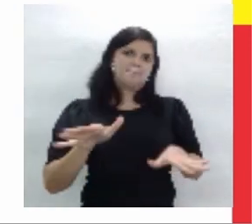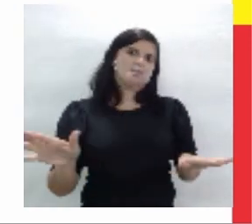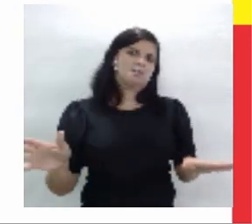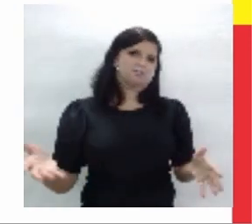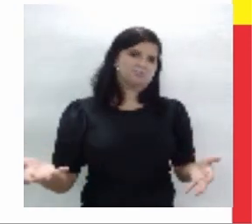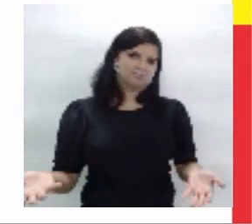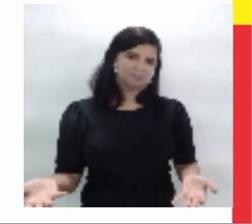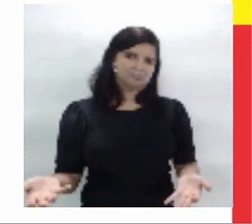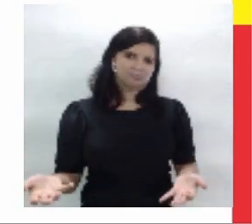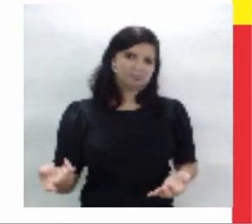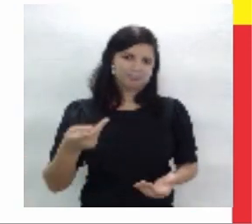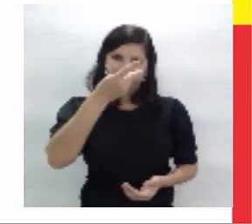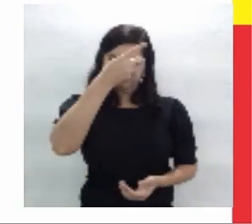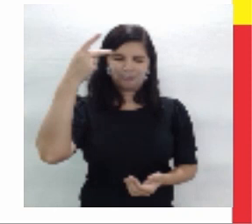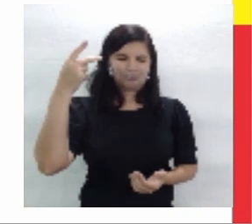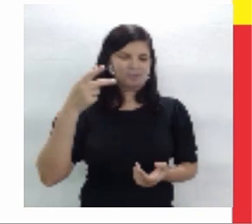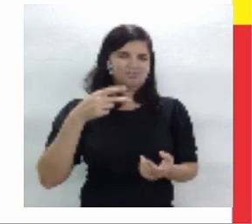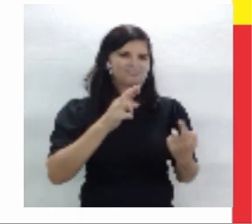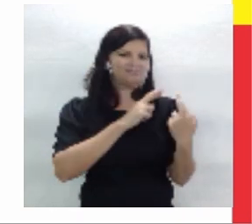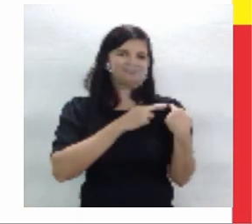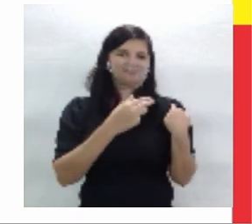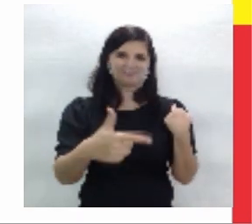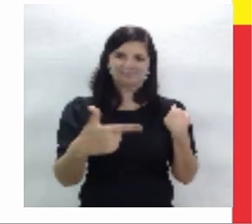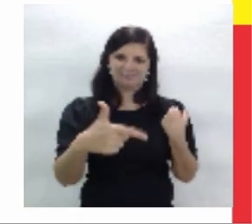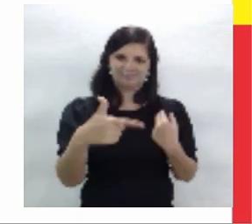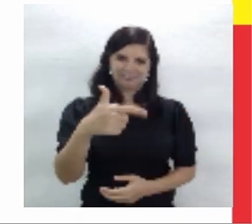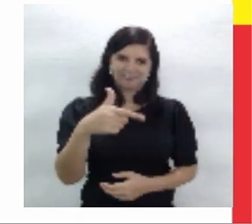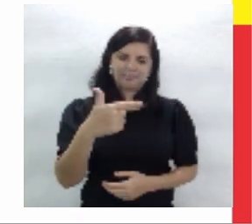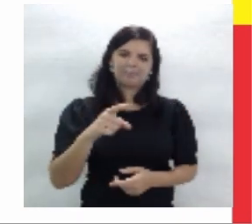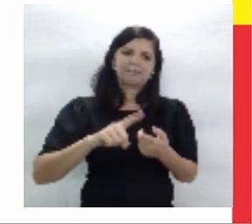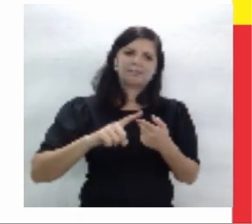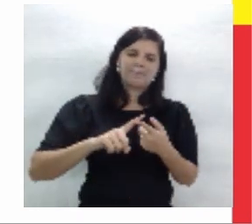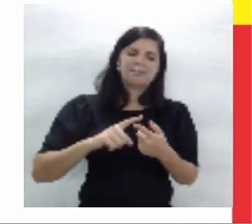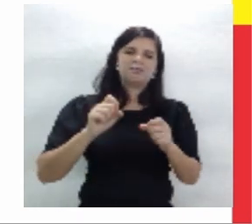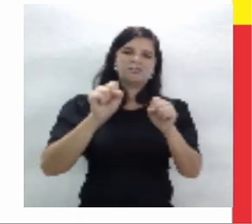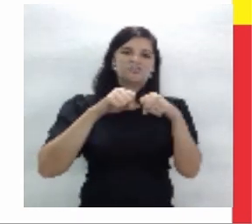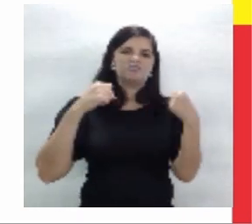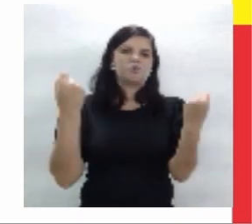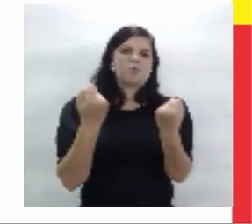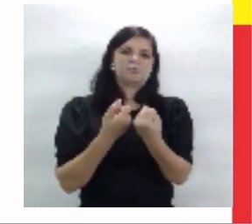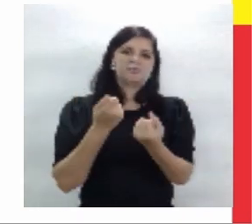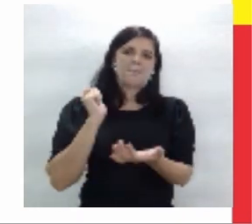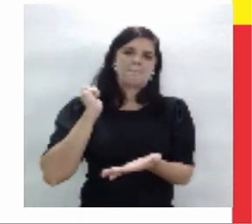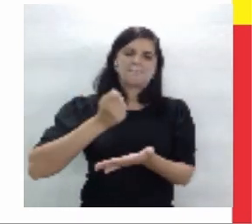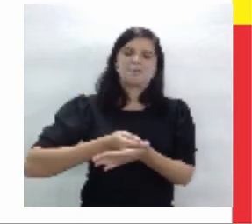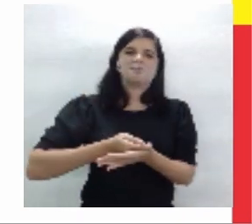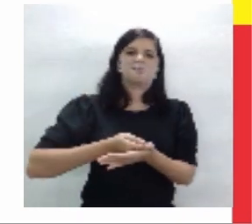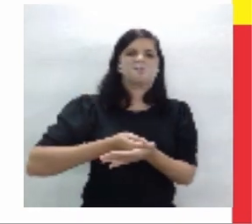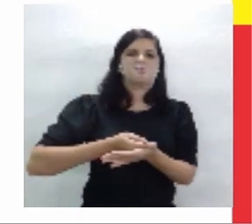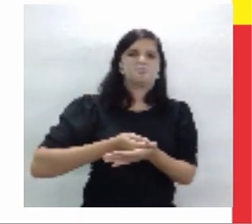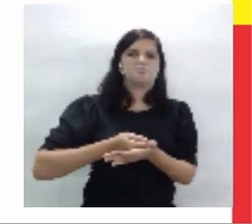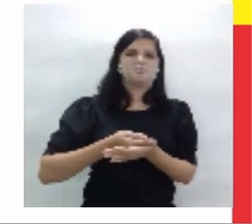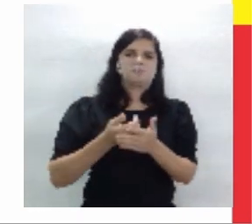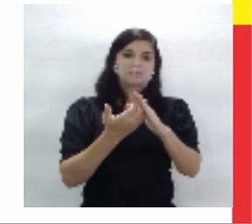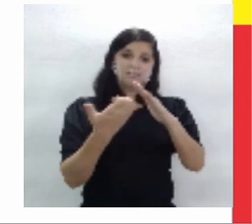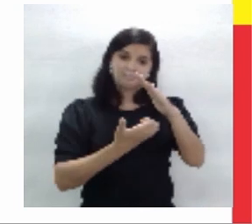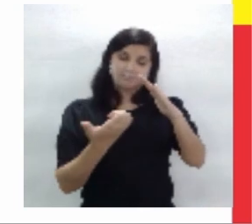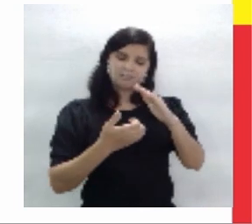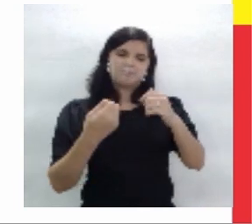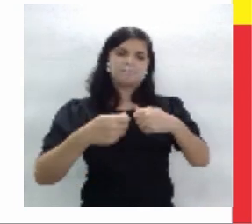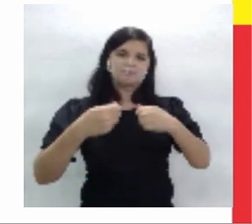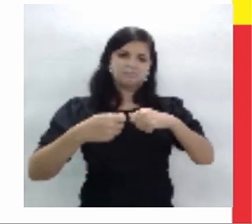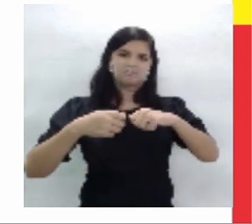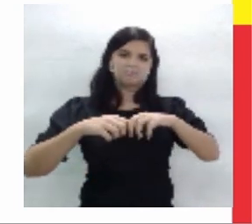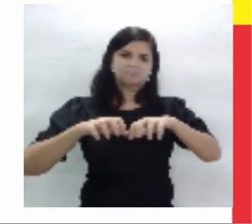reservatórios, tá? Há também a redistribuição do custo social, as empresas precisam redistribuir para que